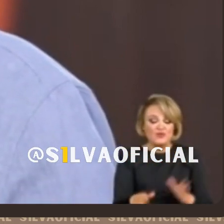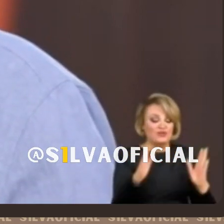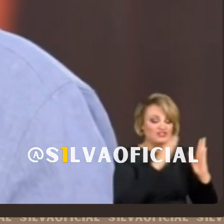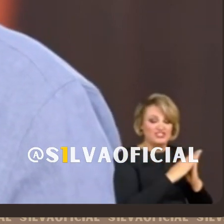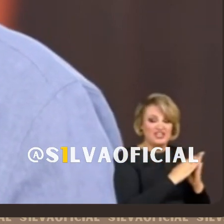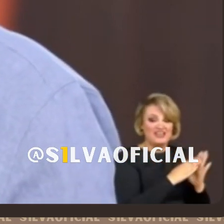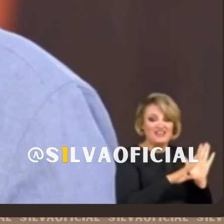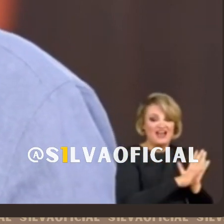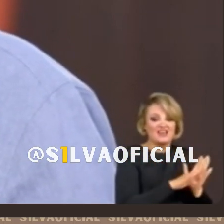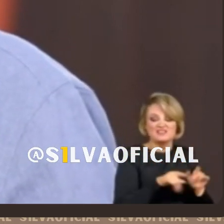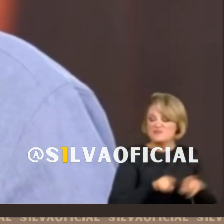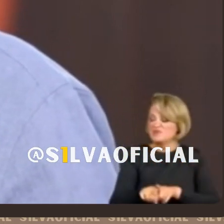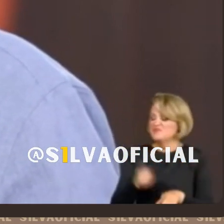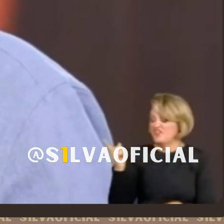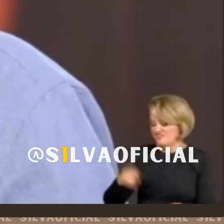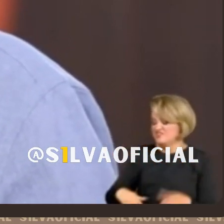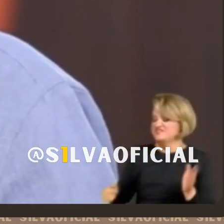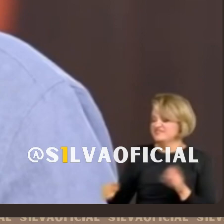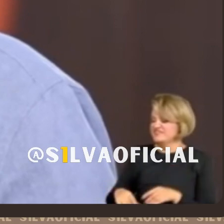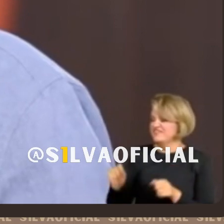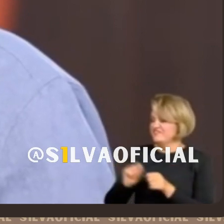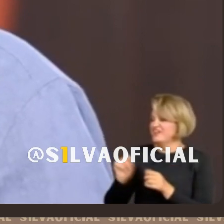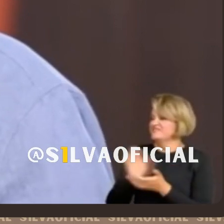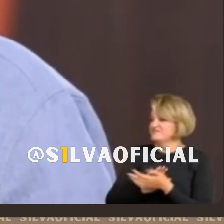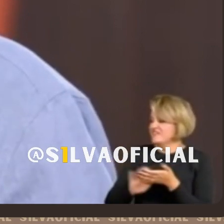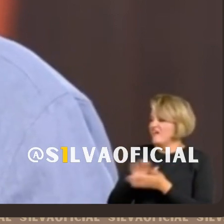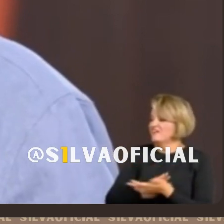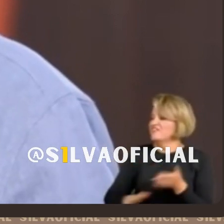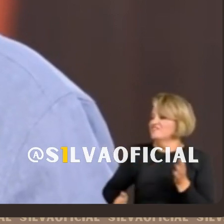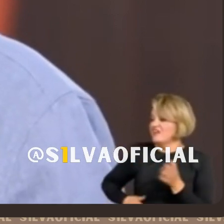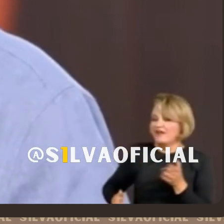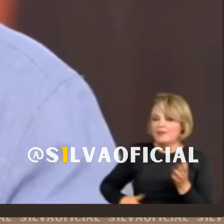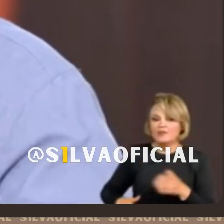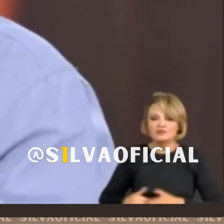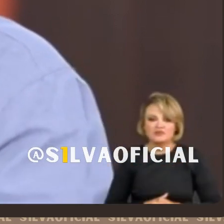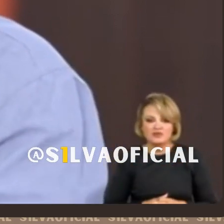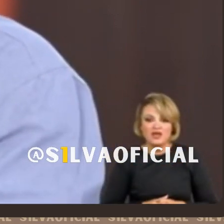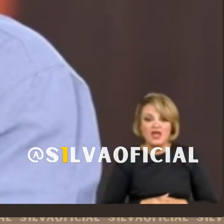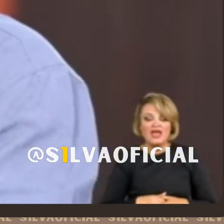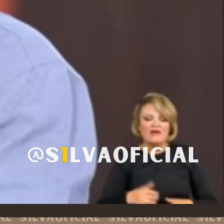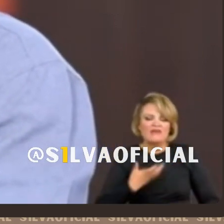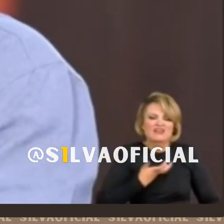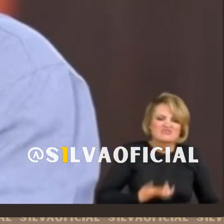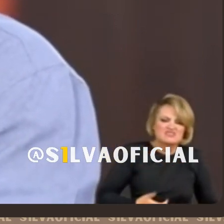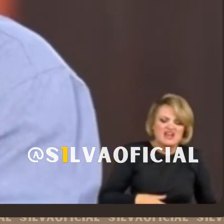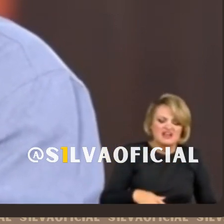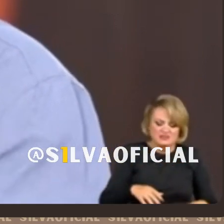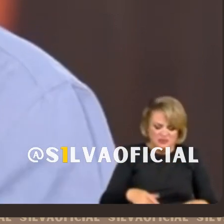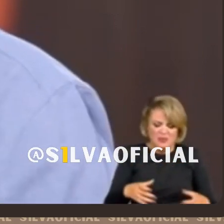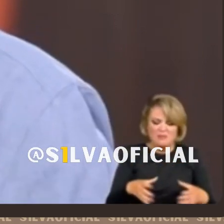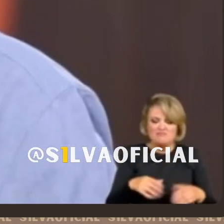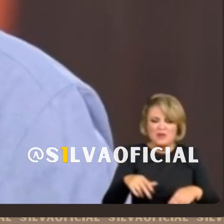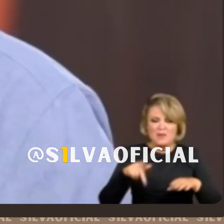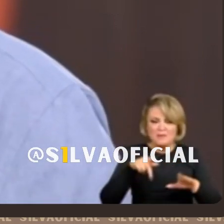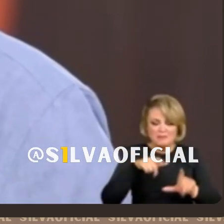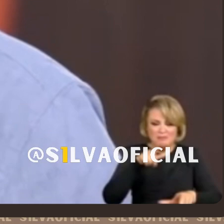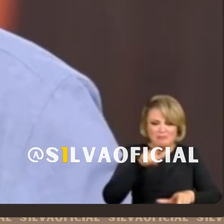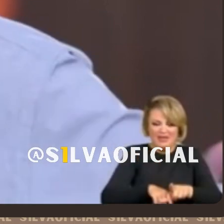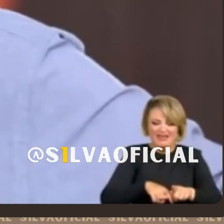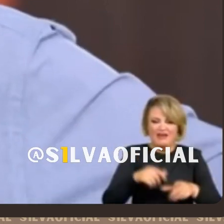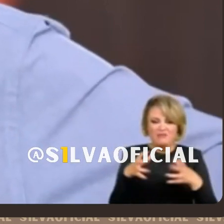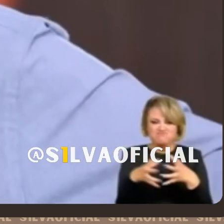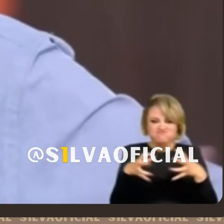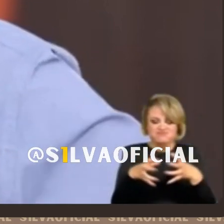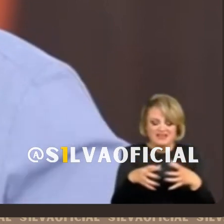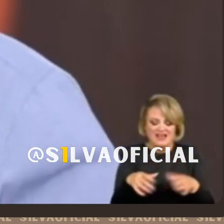Eu vinha descalço com o sapato na mão, porque meu pé inchou e eu não podia andar, então eu vim descalço. Sabe, lá em São